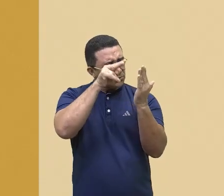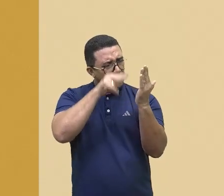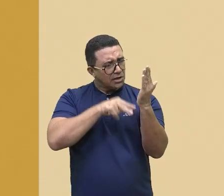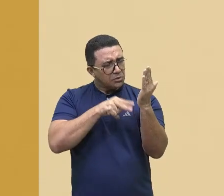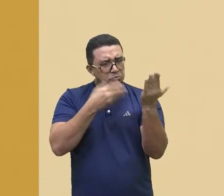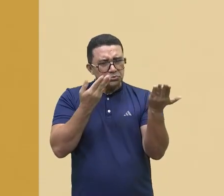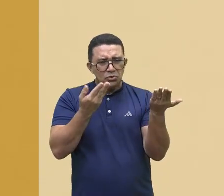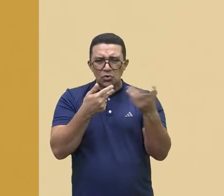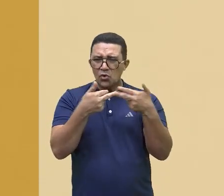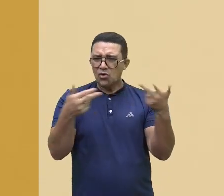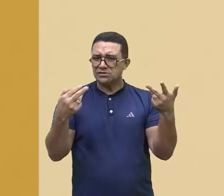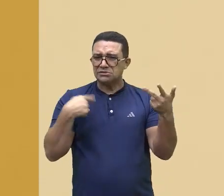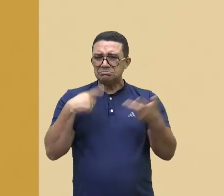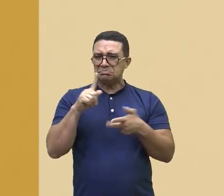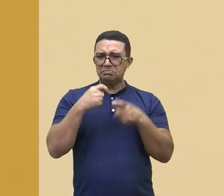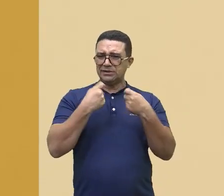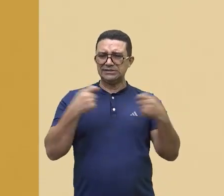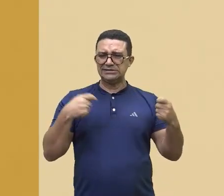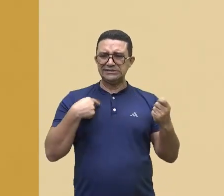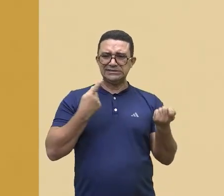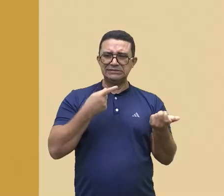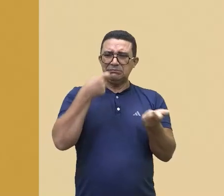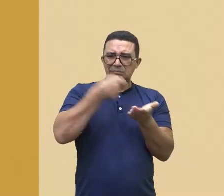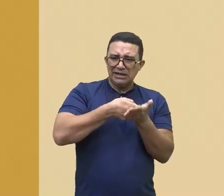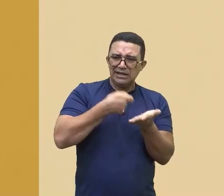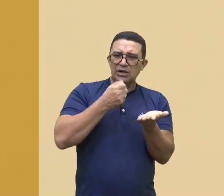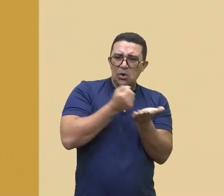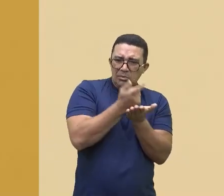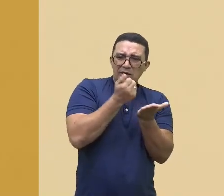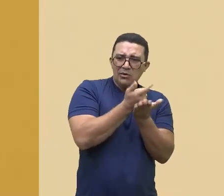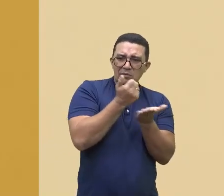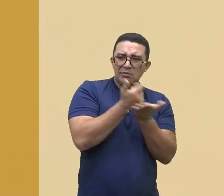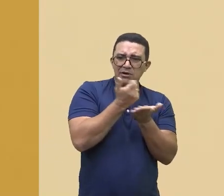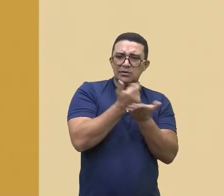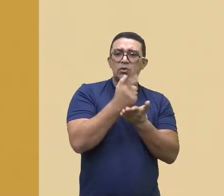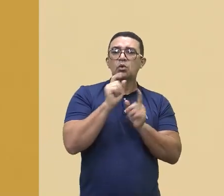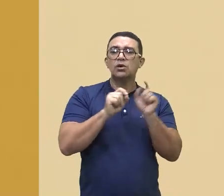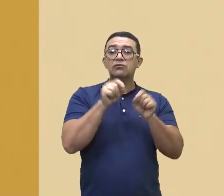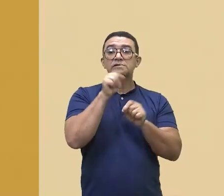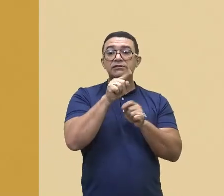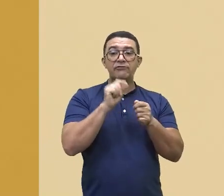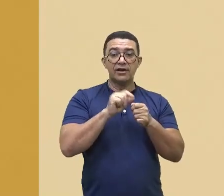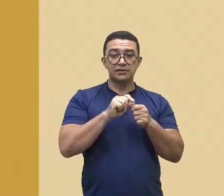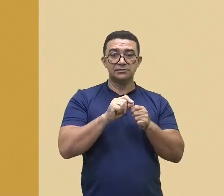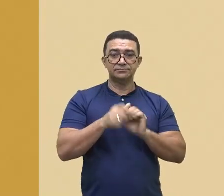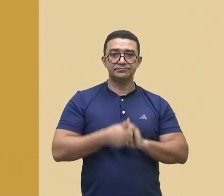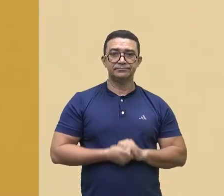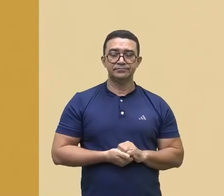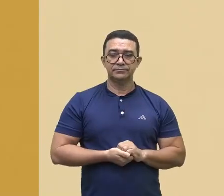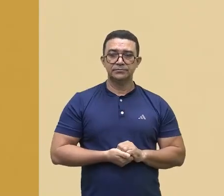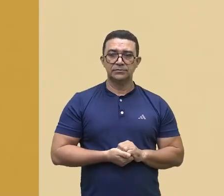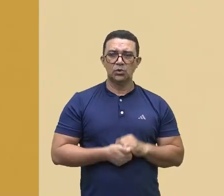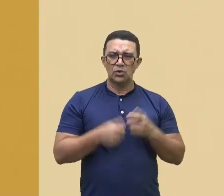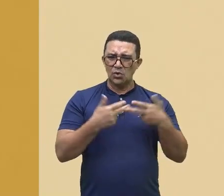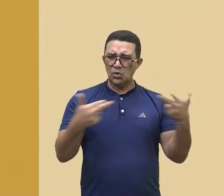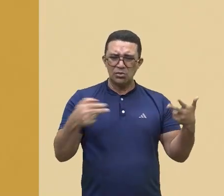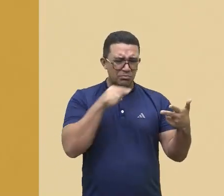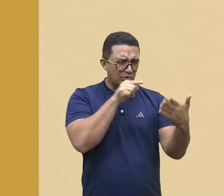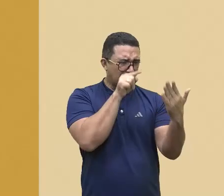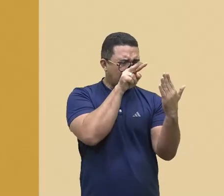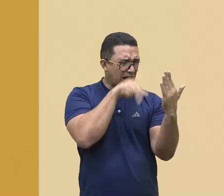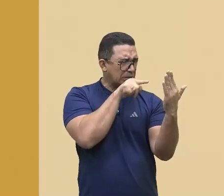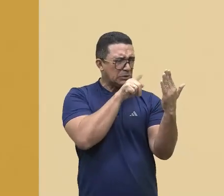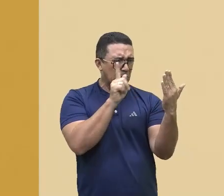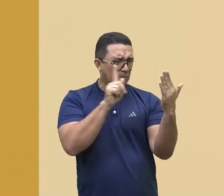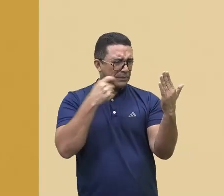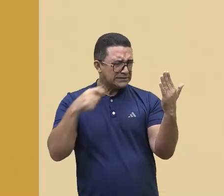foi desnecessário ali que você gastou? O que você faz com essa despesa preferencialmente? Você elimina. Você vai